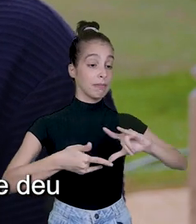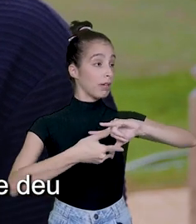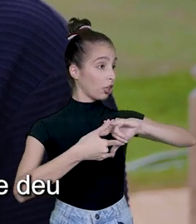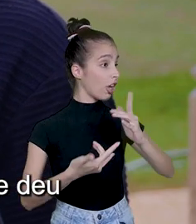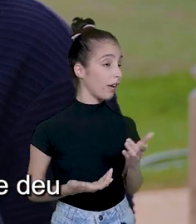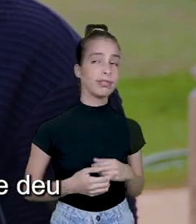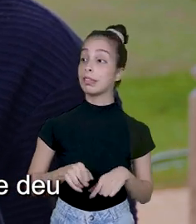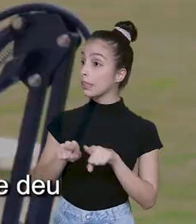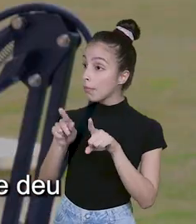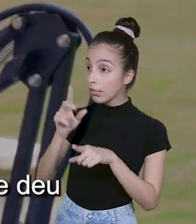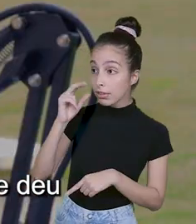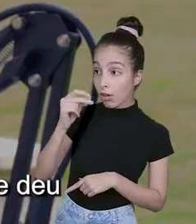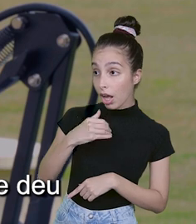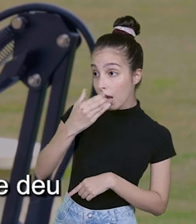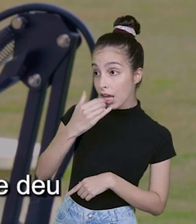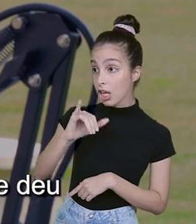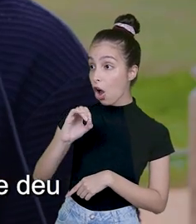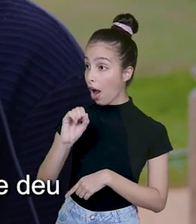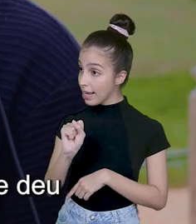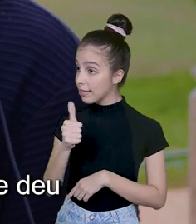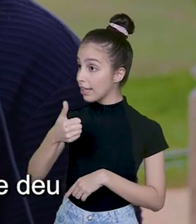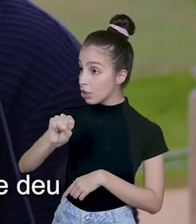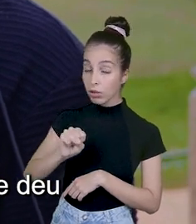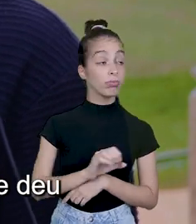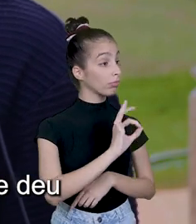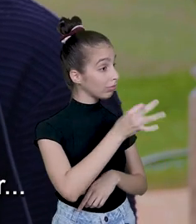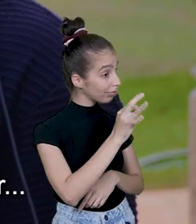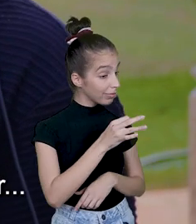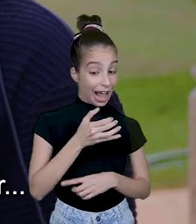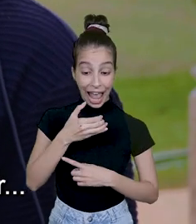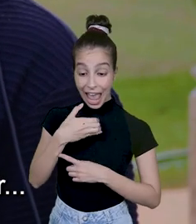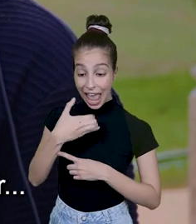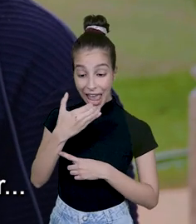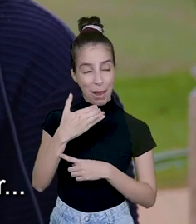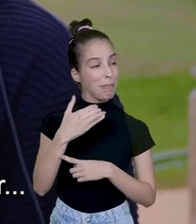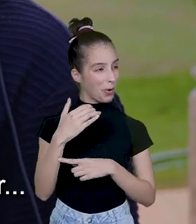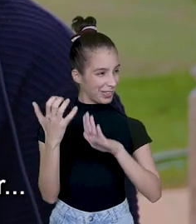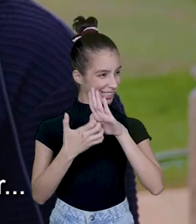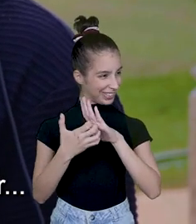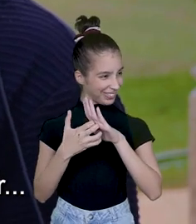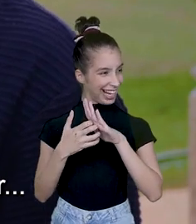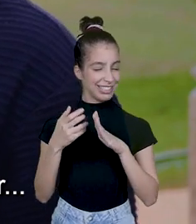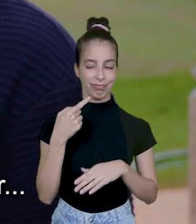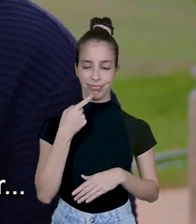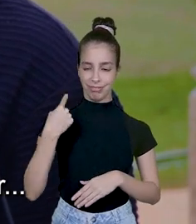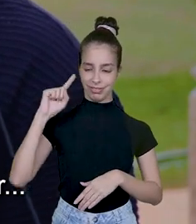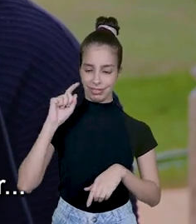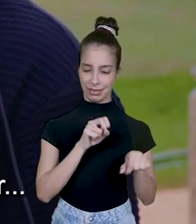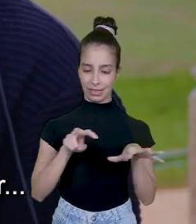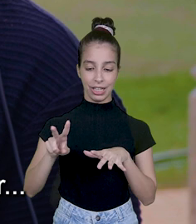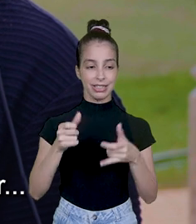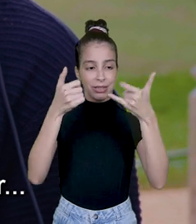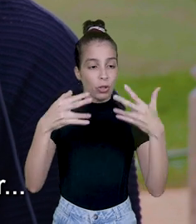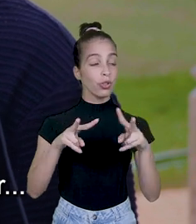o o iOS 18 já já tá vindo com intelig IOS 18 né a Apple deu uma uma palestra na na semana passada sobre